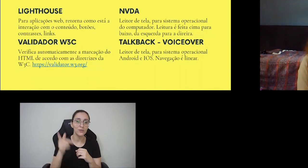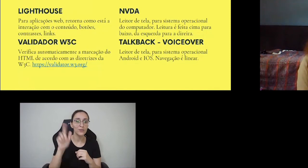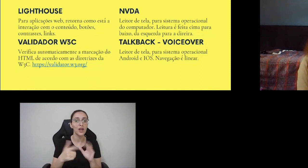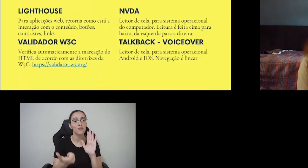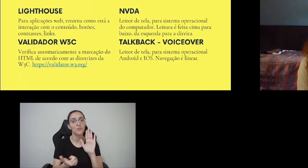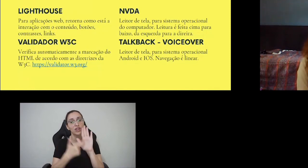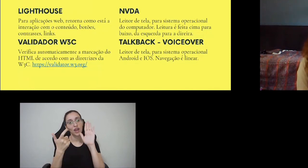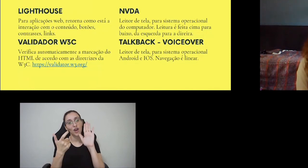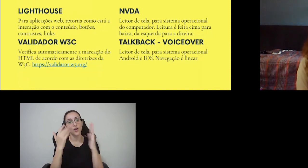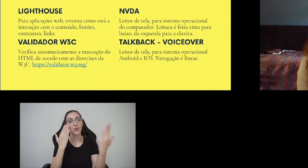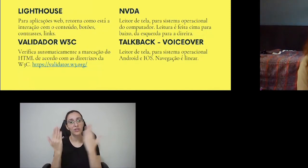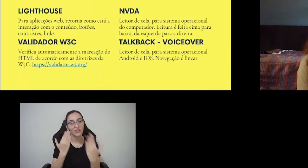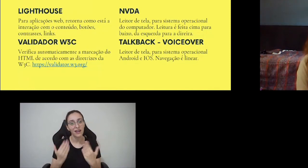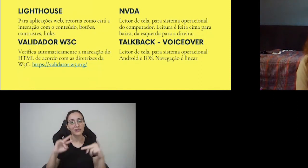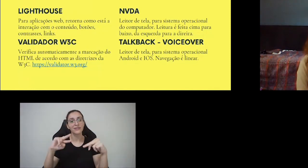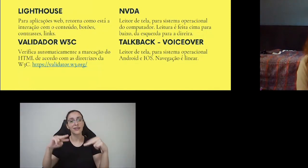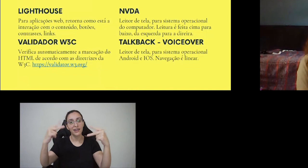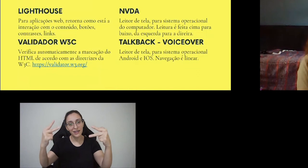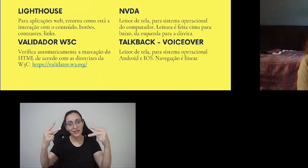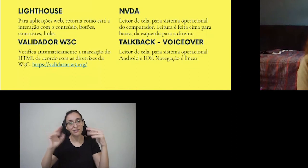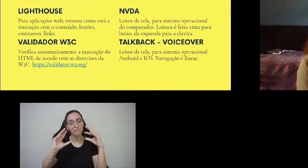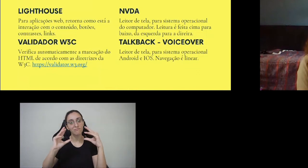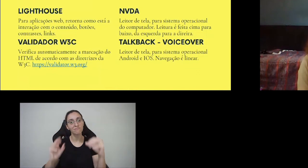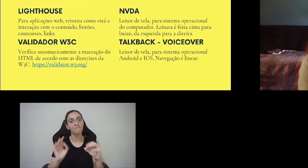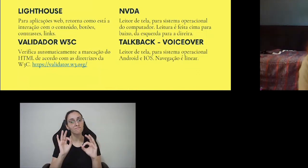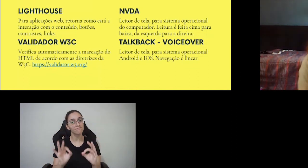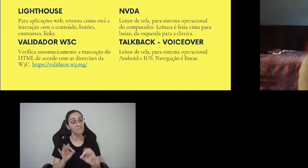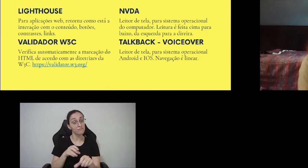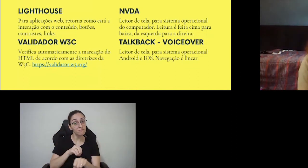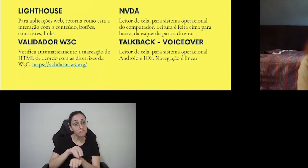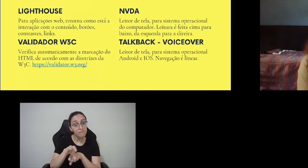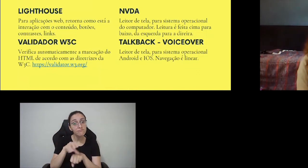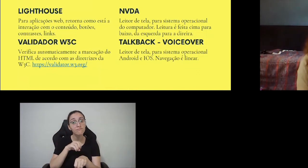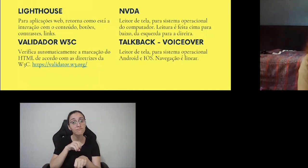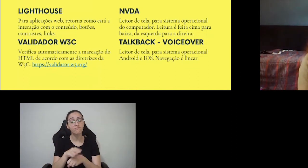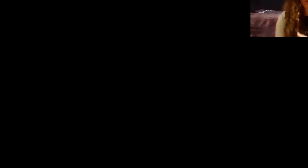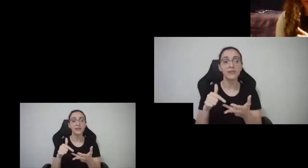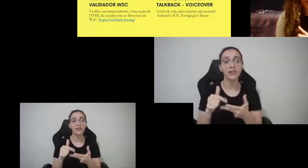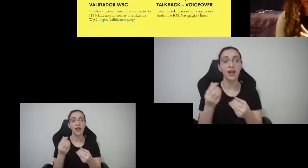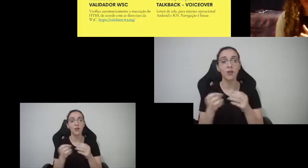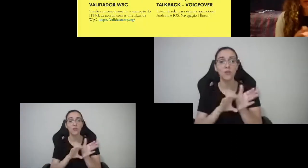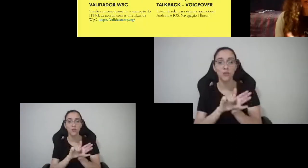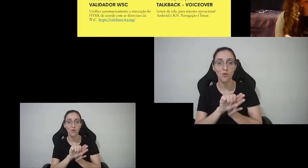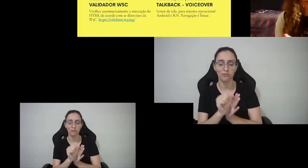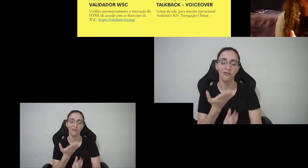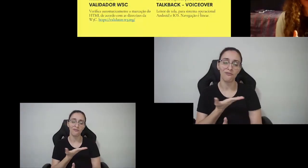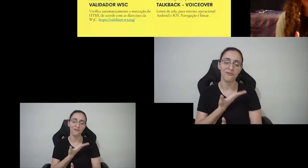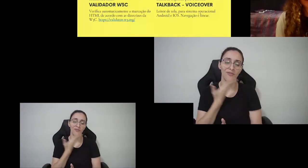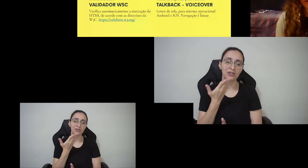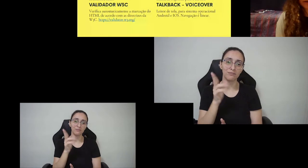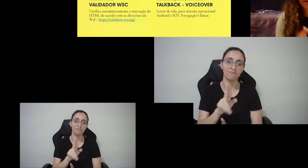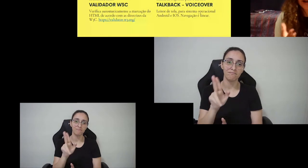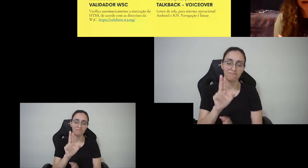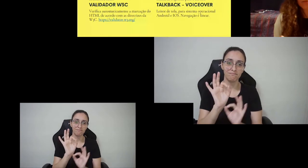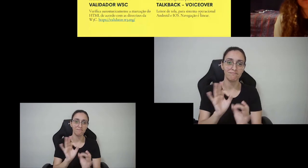os botões, os contrastes, links, ele te dá uma orientação e é uma extensão facilmente usado, não